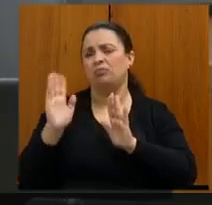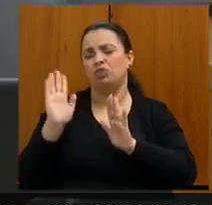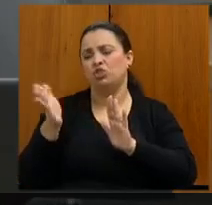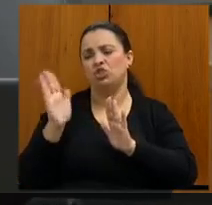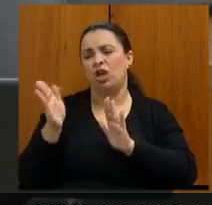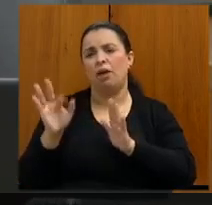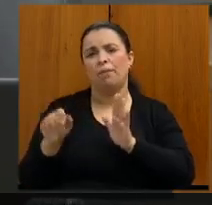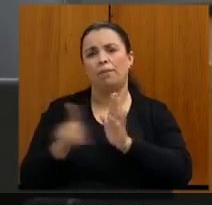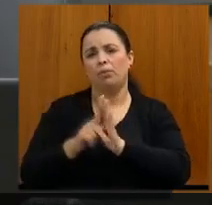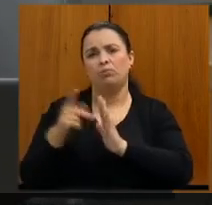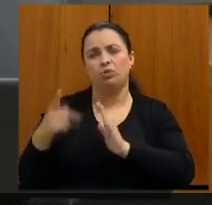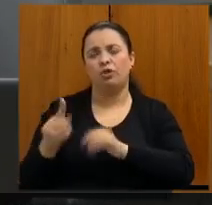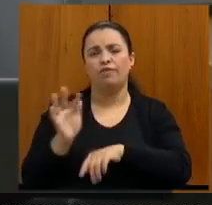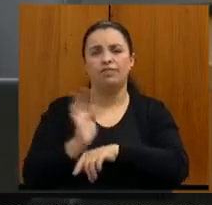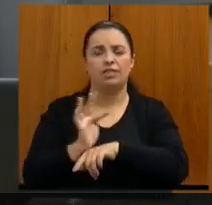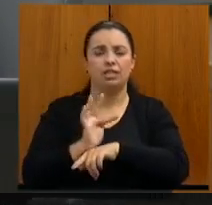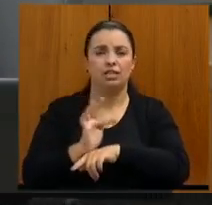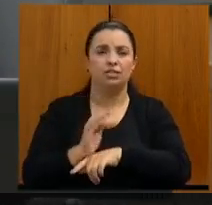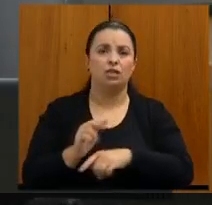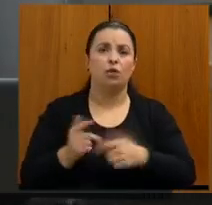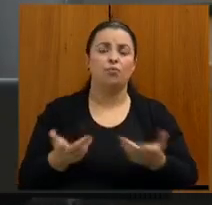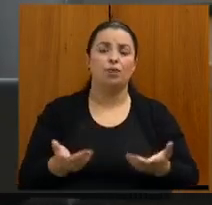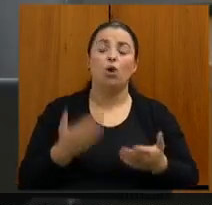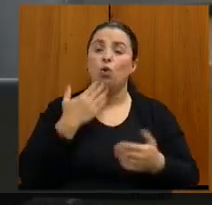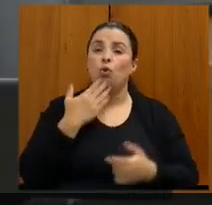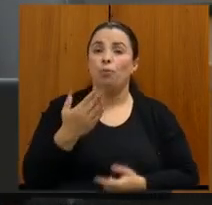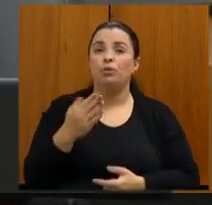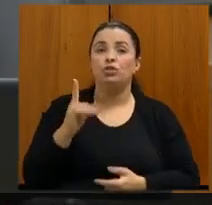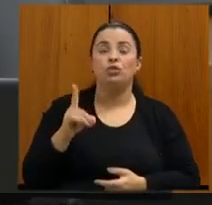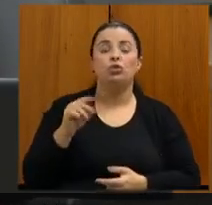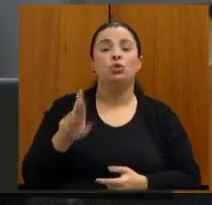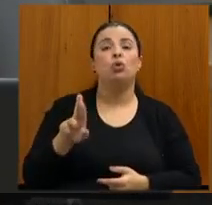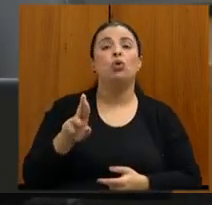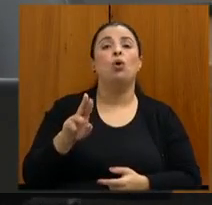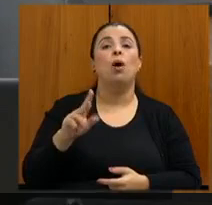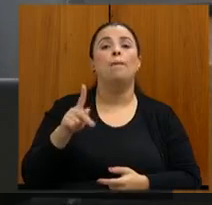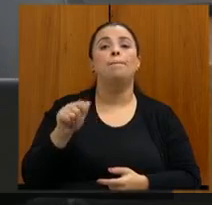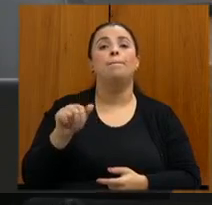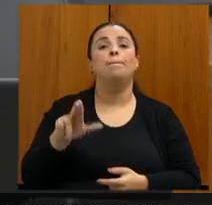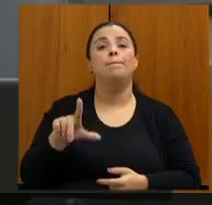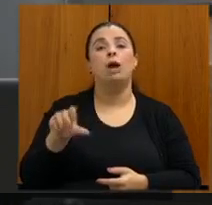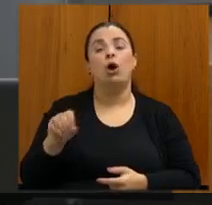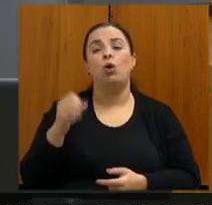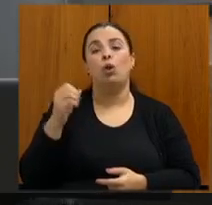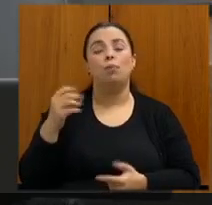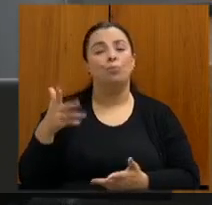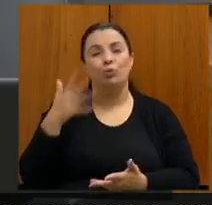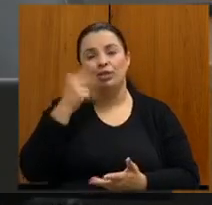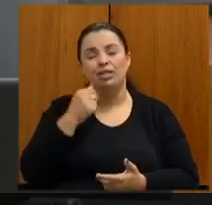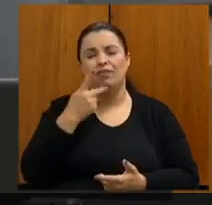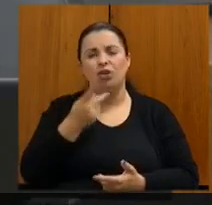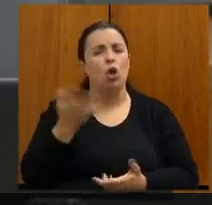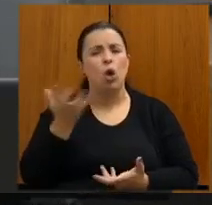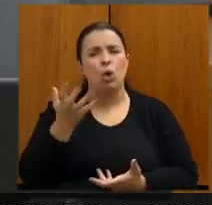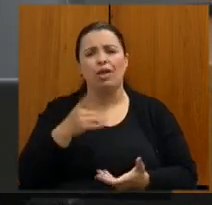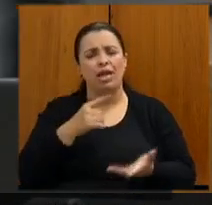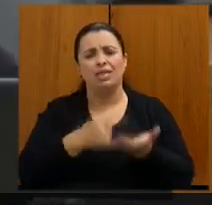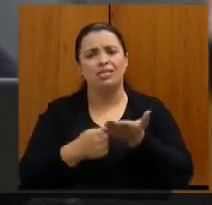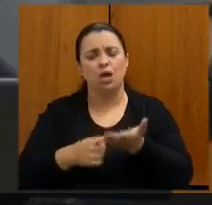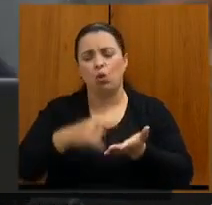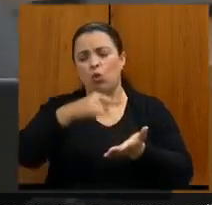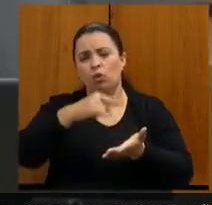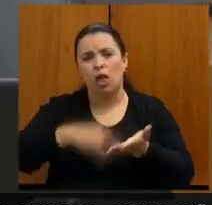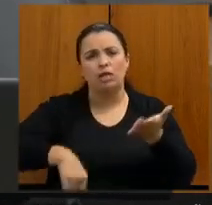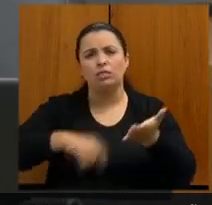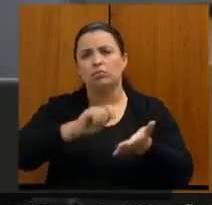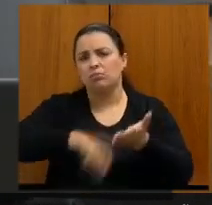porque o pedido do autor Paulo foi muito bonito né e quem conhece ele sabe é eu quero logo esse acordo seja assinado que a gente começa para mim